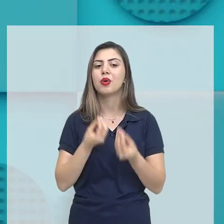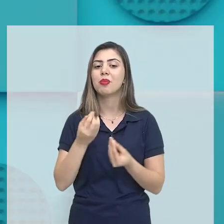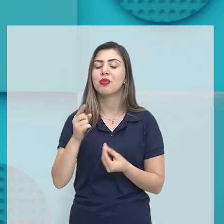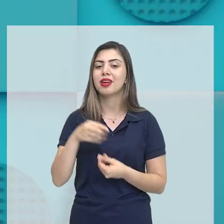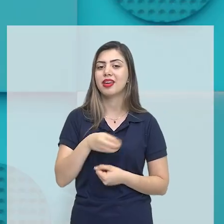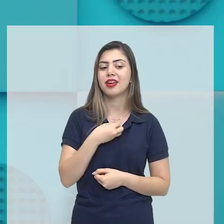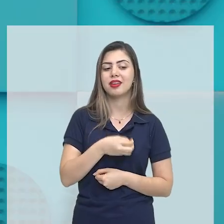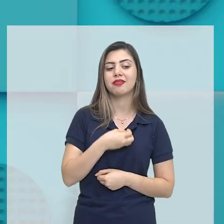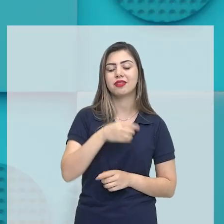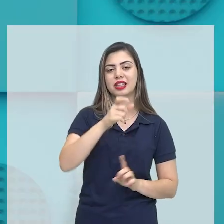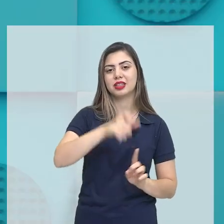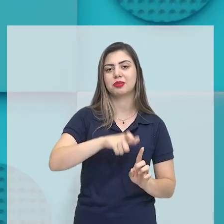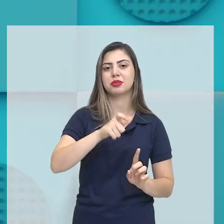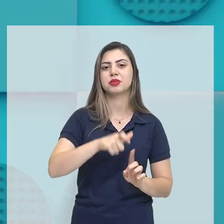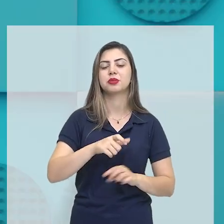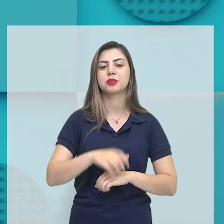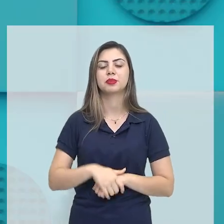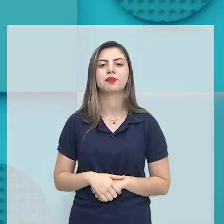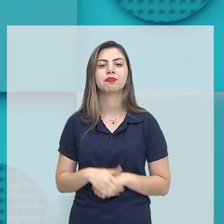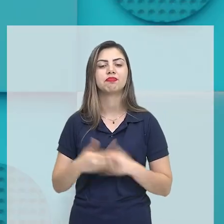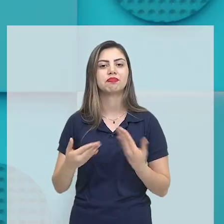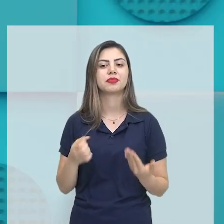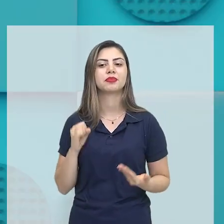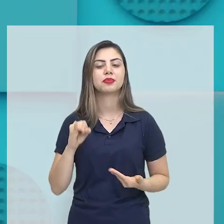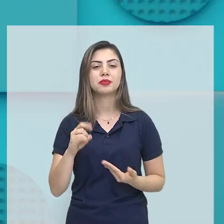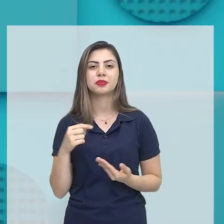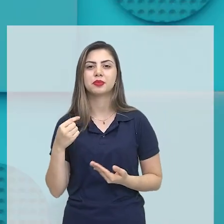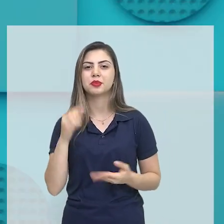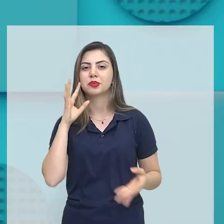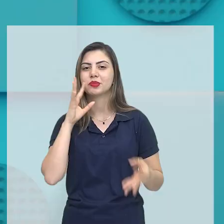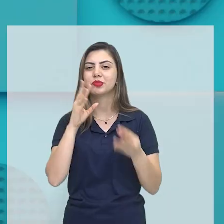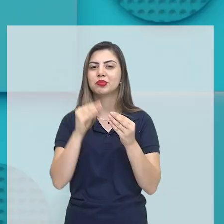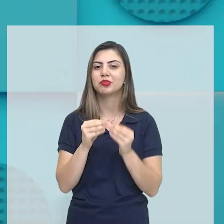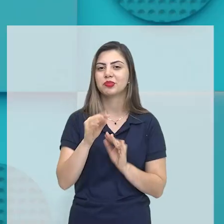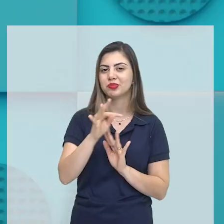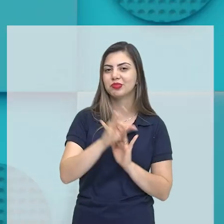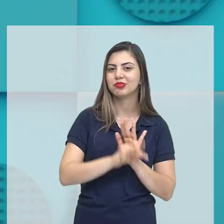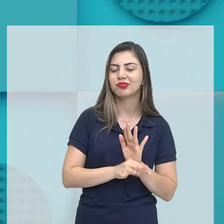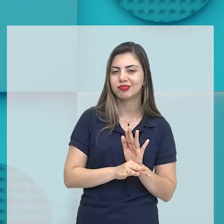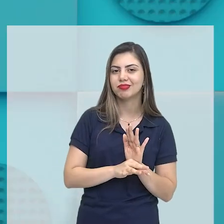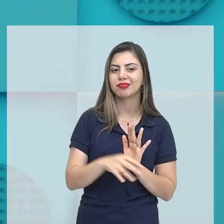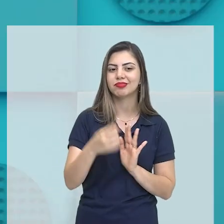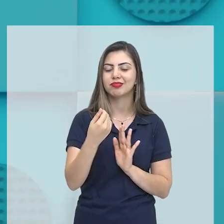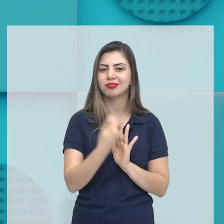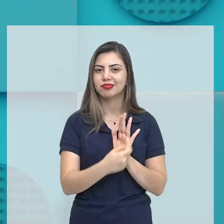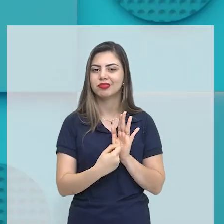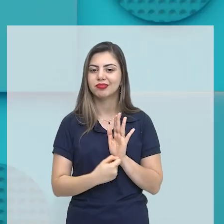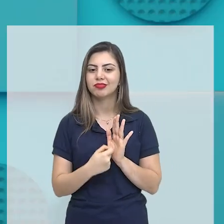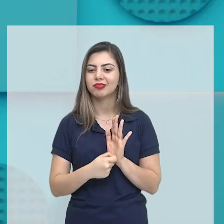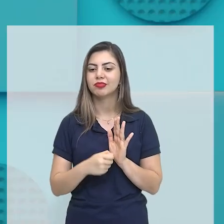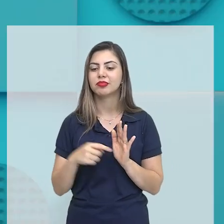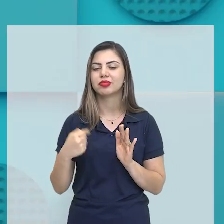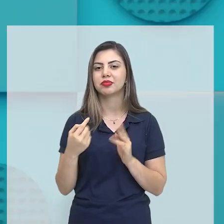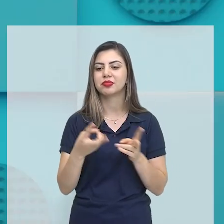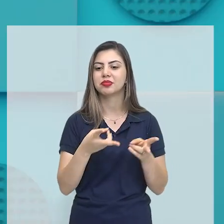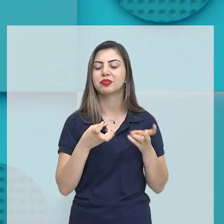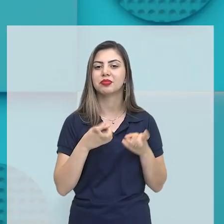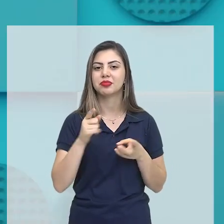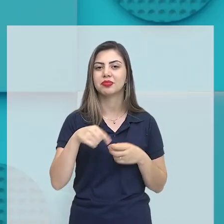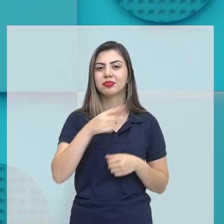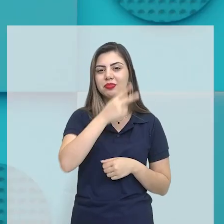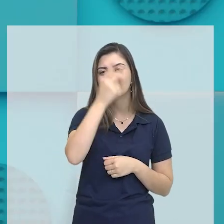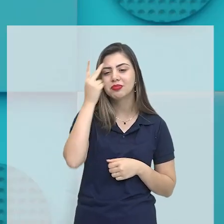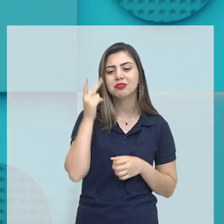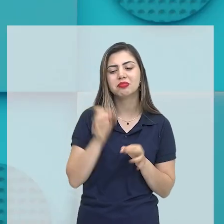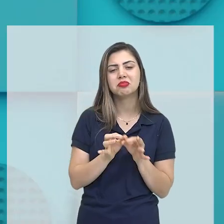condições de vida daquela pessoa. Então, se a gente for fazer uma interpretação do que ele escreveu, a gente observa que ele é uma pessoa